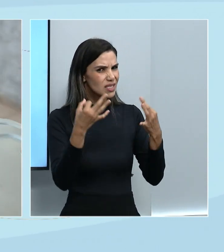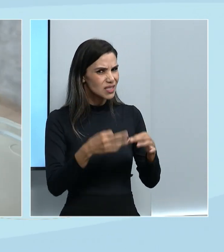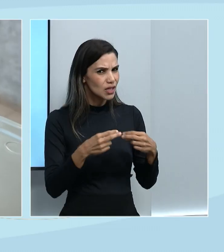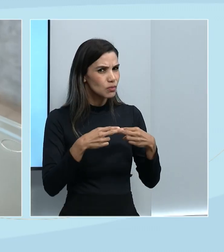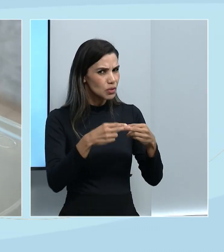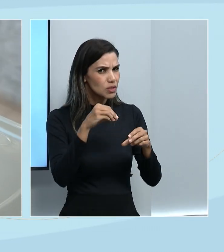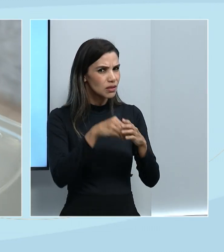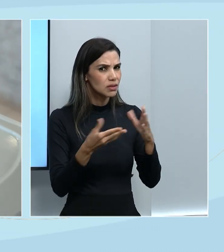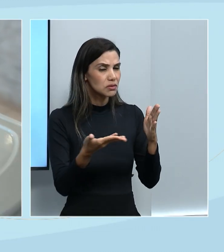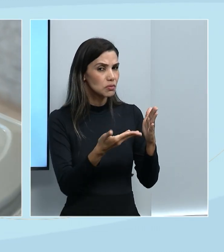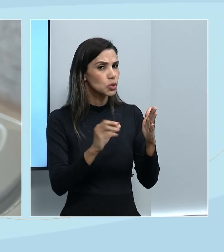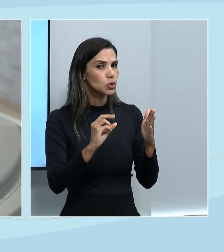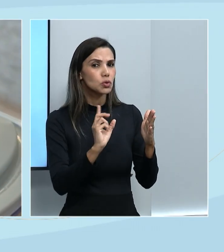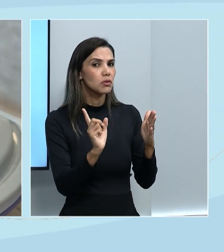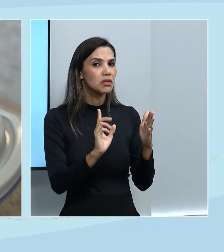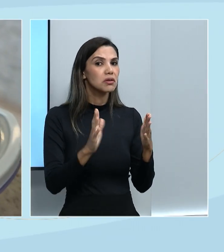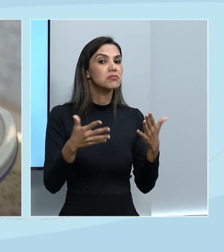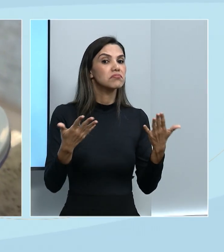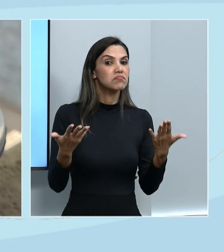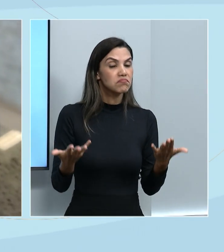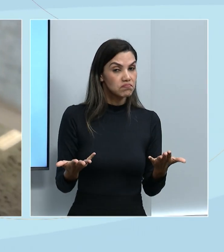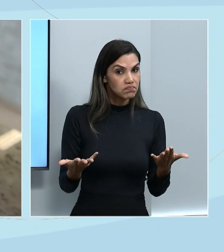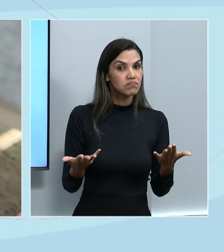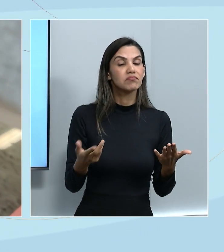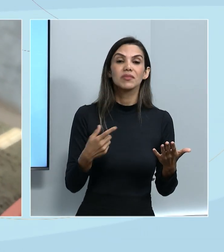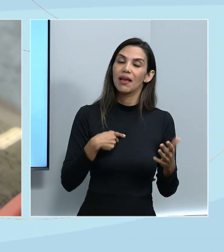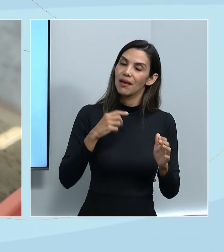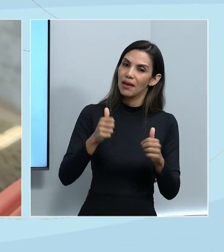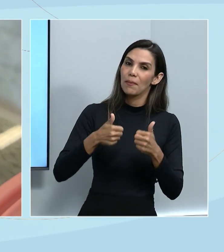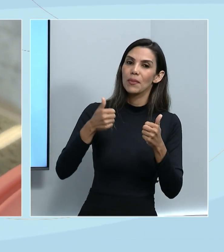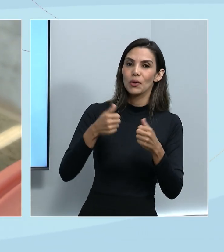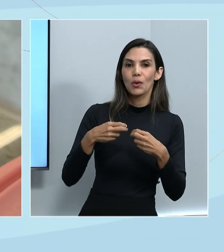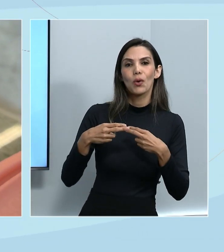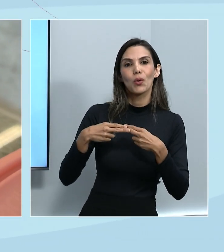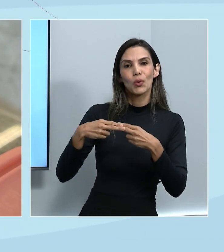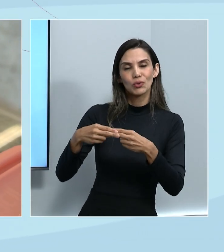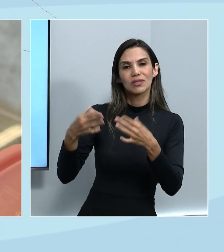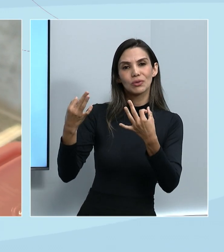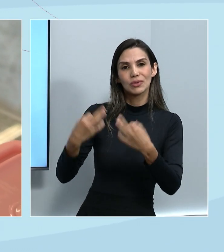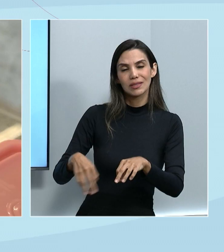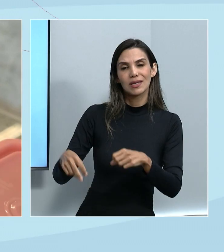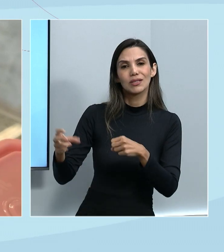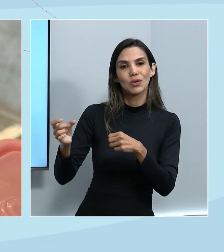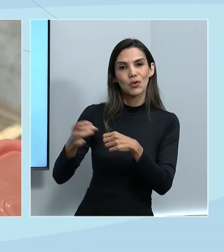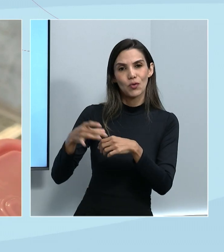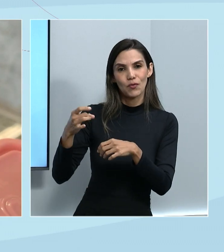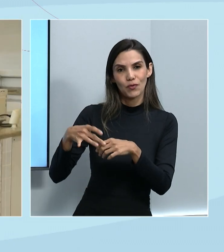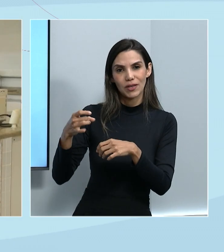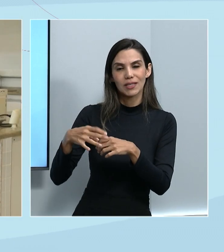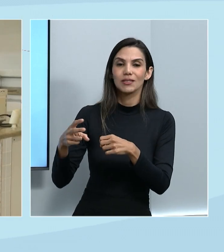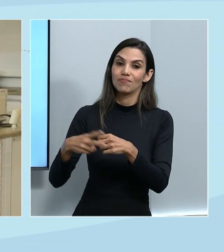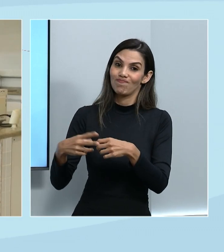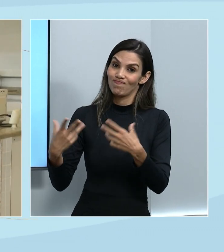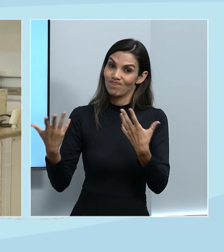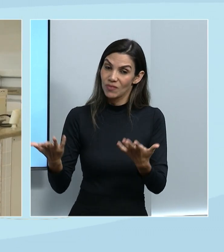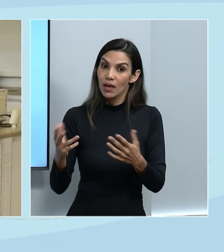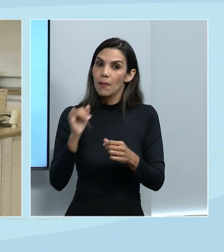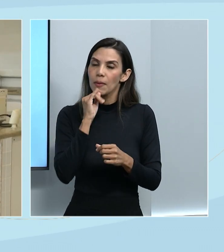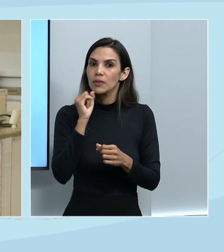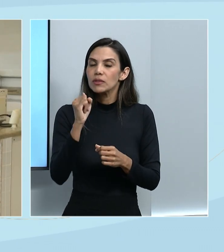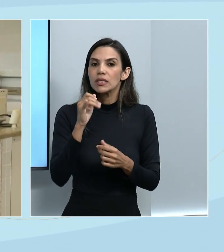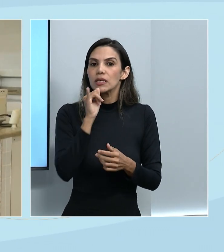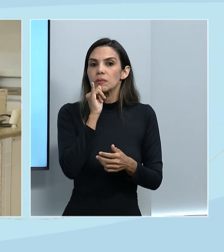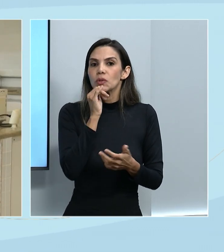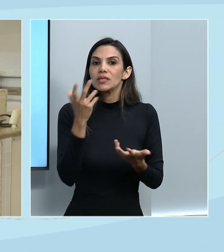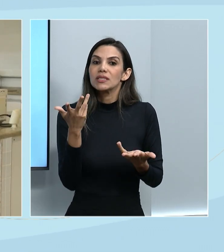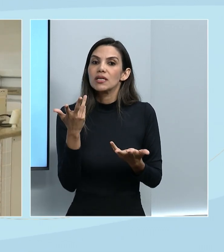fim. Então, em escala de preferência, o ideal é a gente utilizar embalagem de vidro. Mas, se eu for